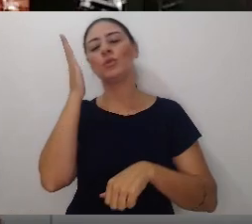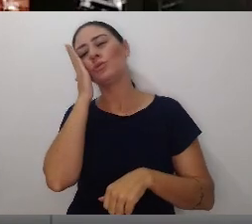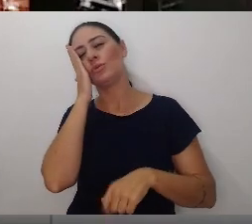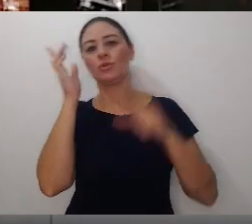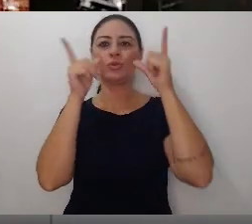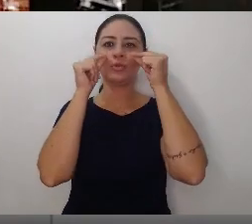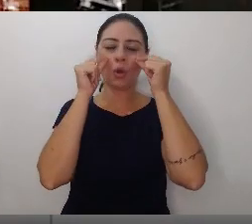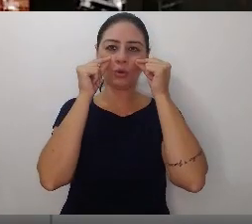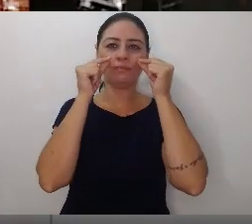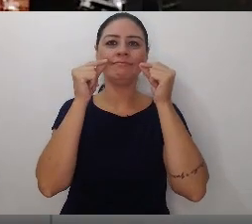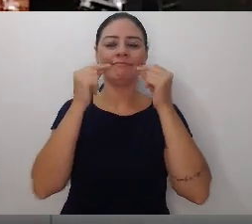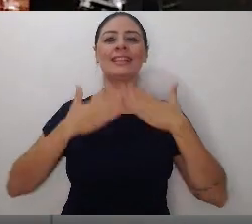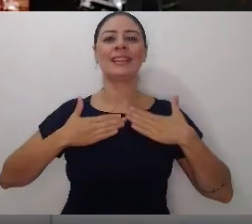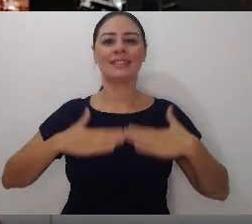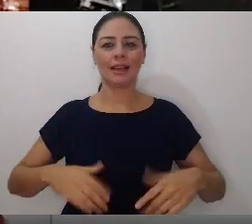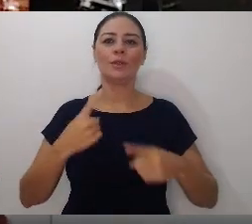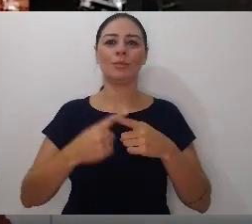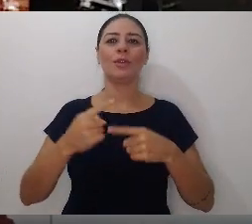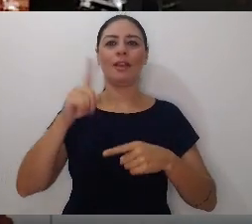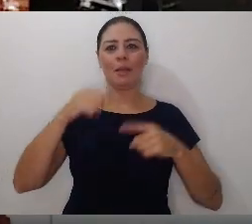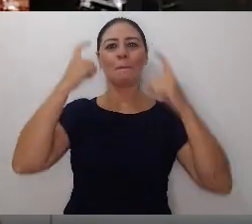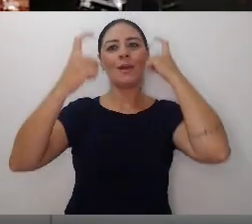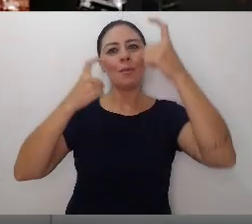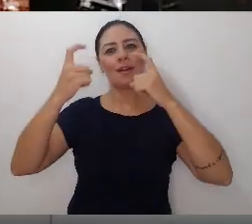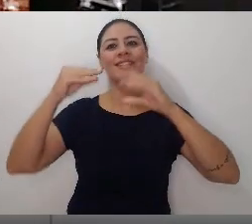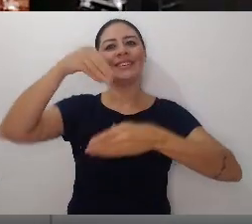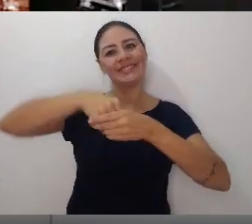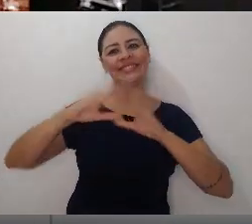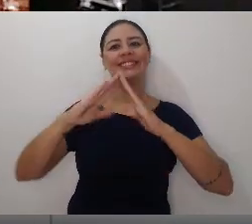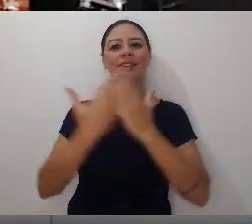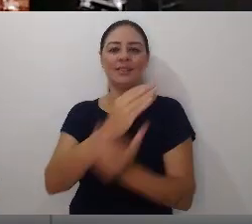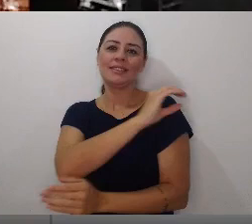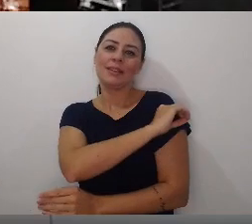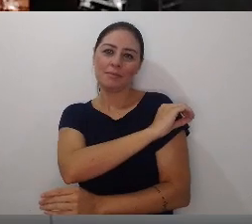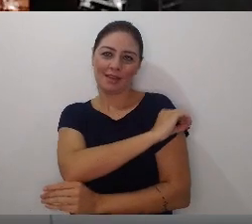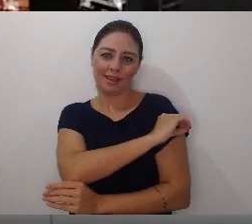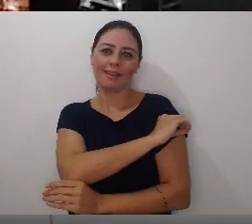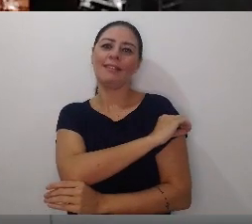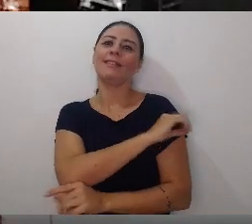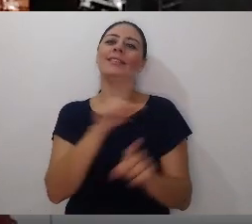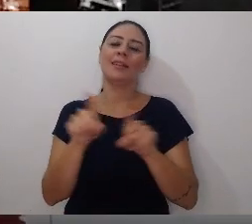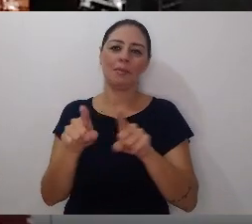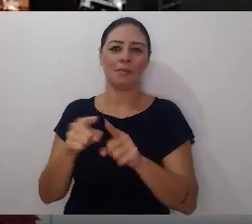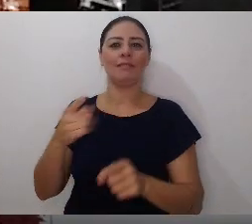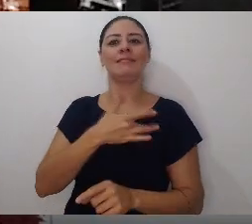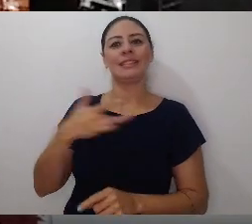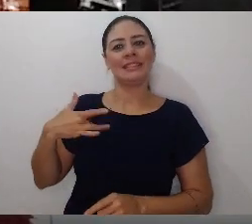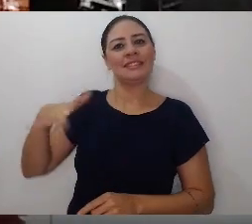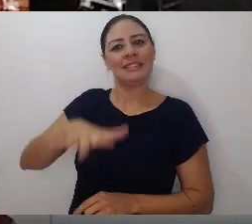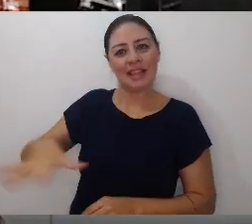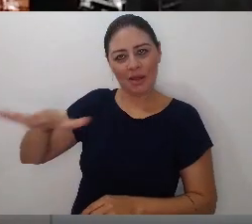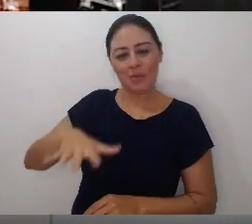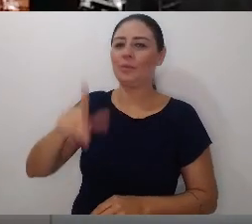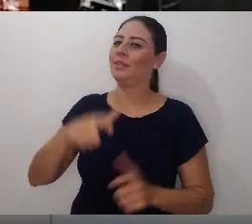que foi falado foi sobre o período de sono, de descanso, porque é uma preocupação das educadoras, é uma